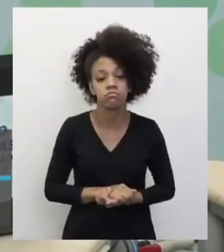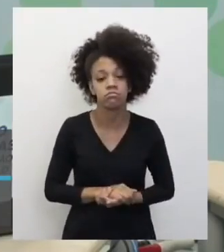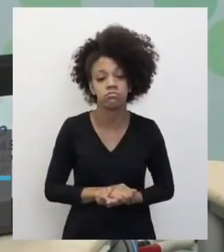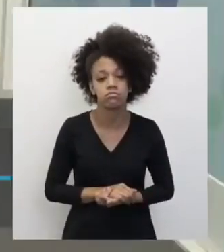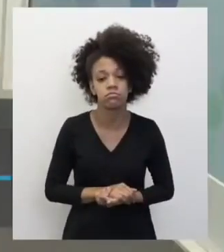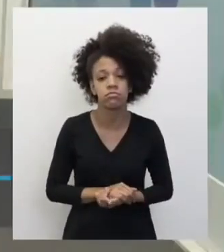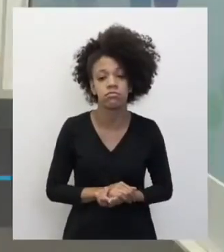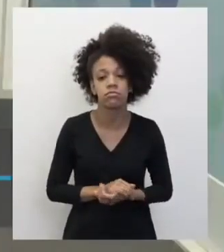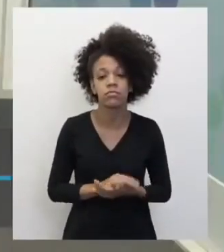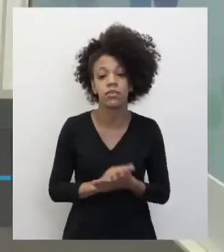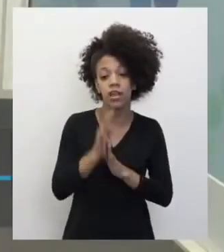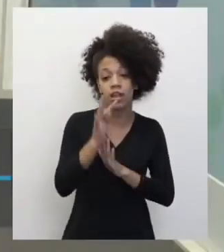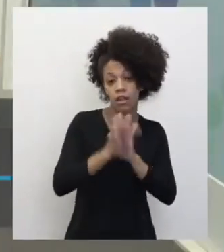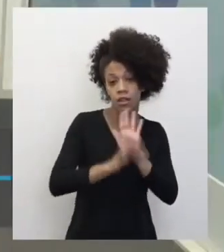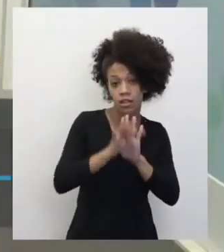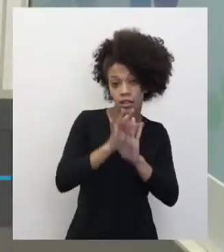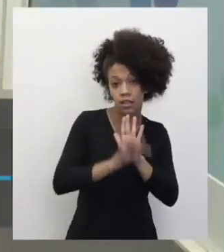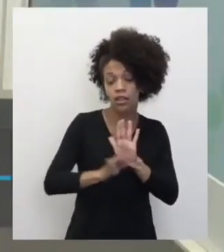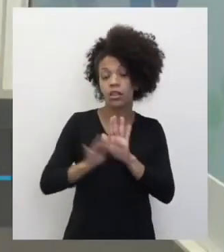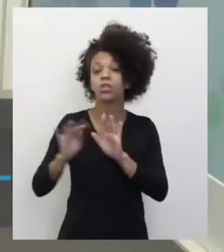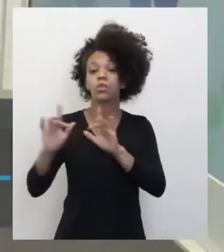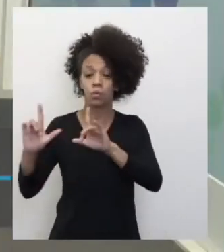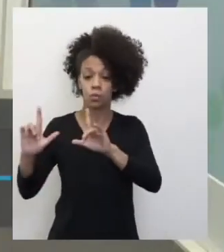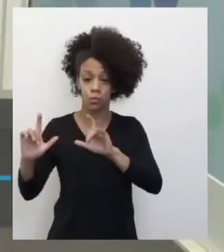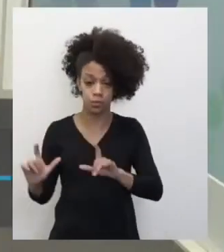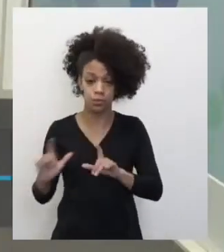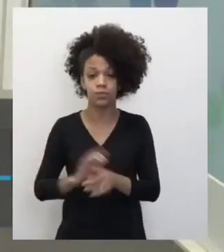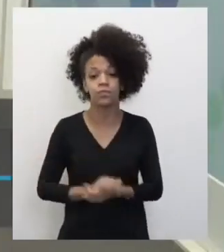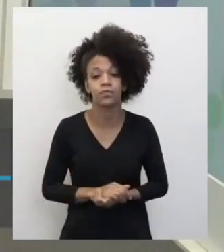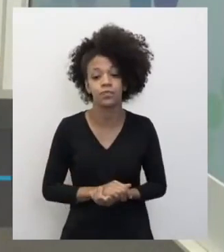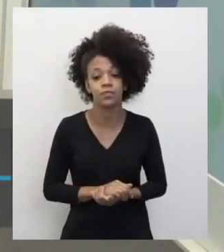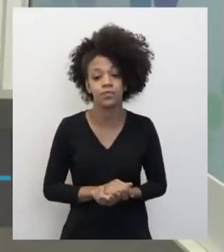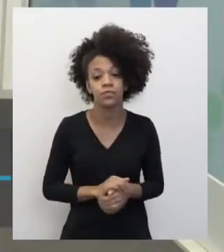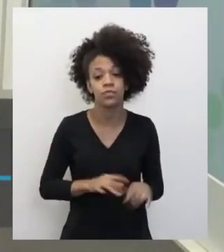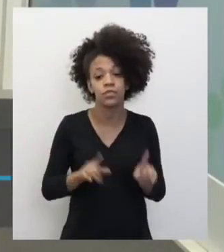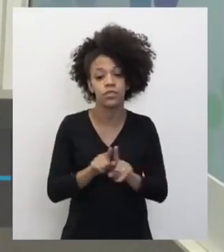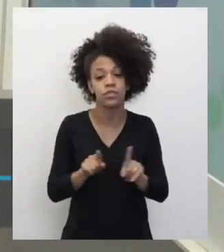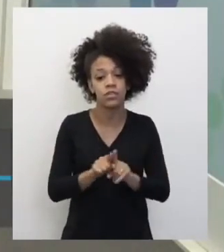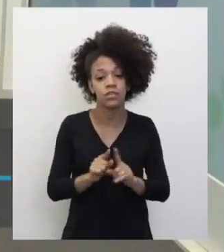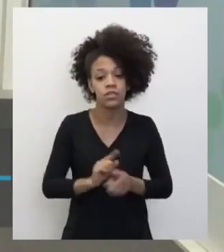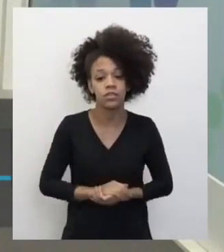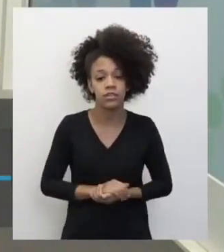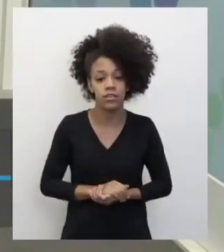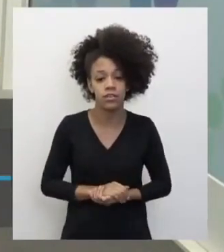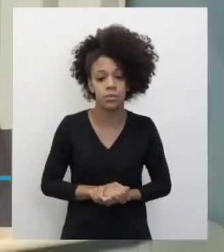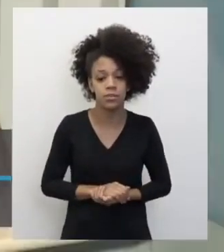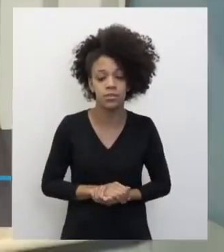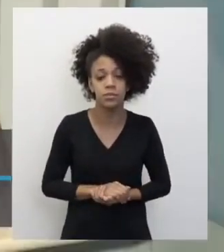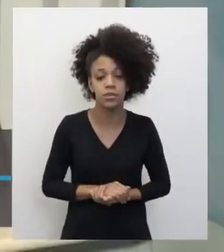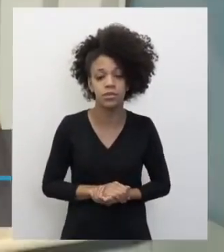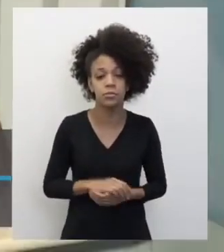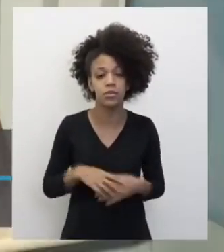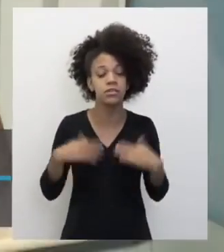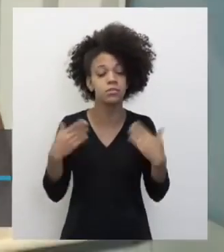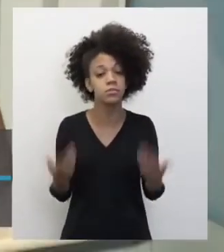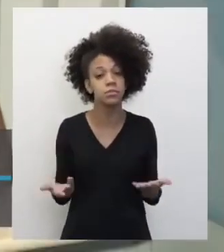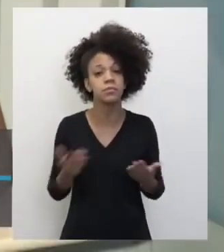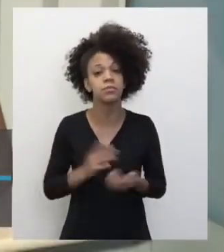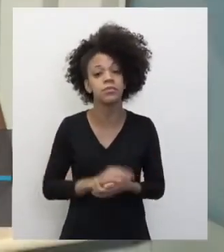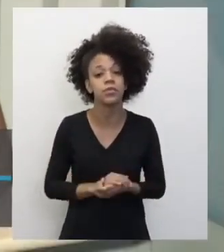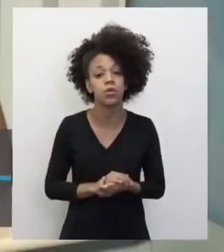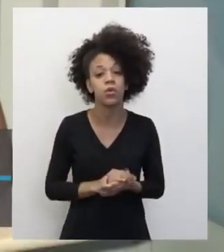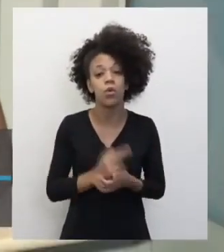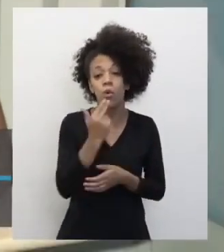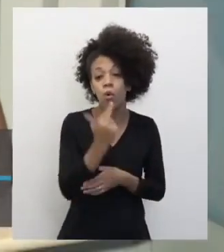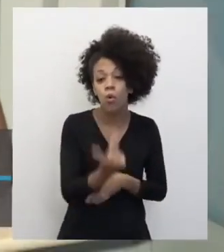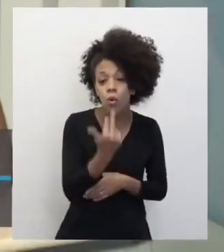Imagem em texto, chegou aqui também. Pode falar. Chegou aqui o contraste de